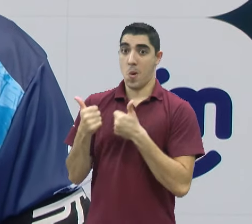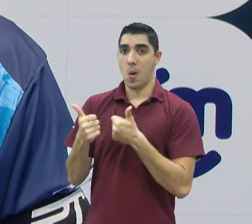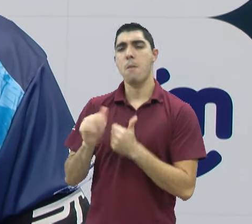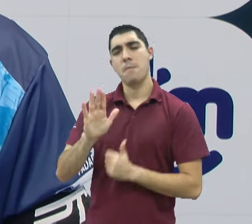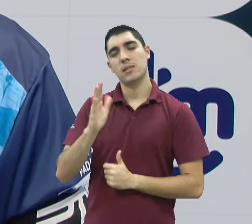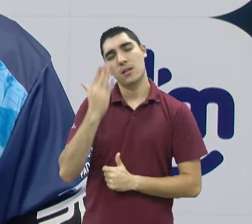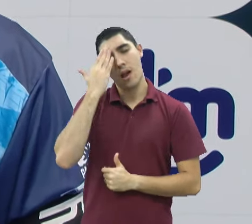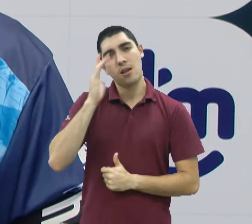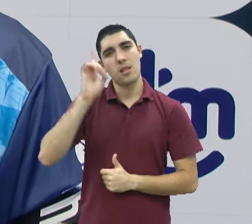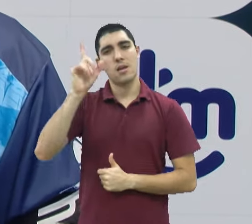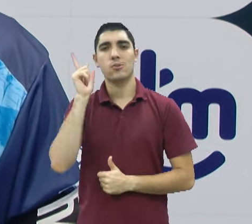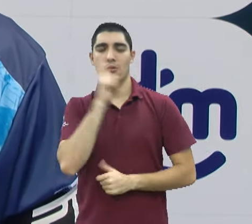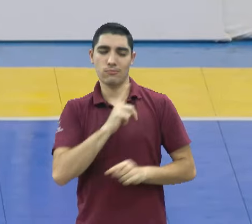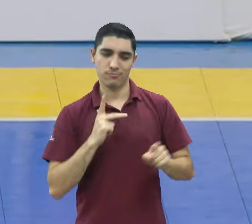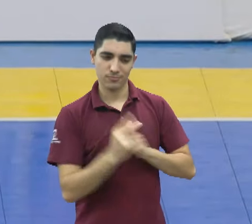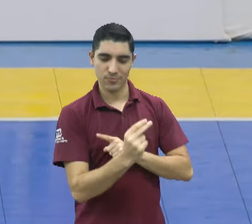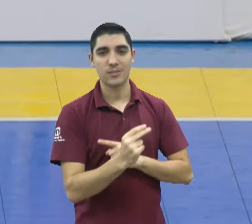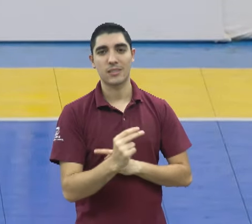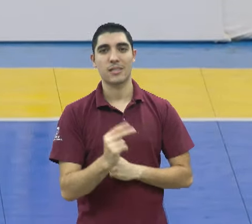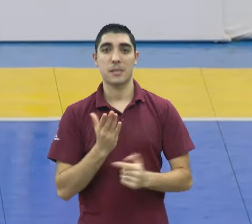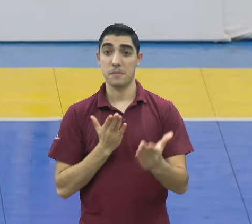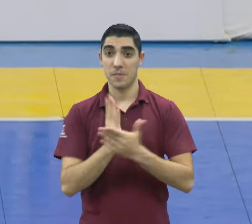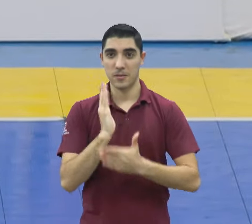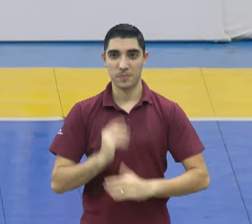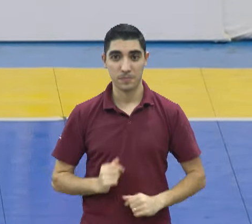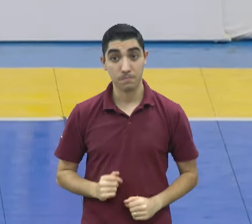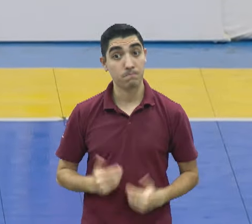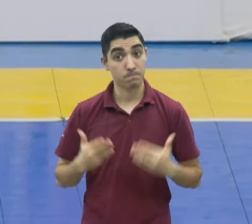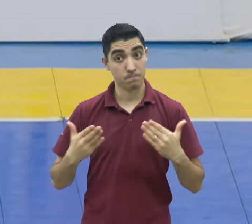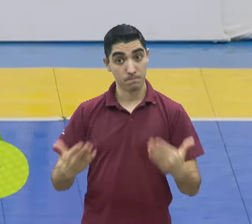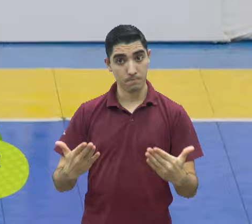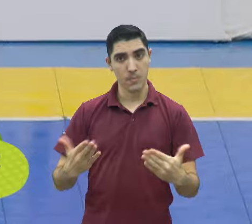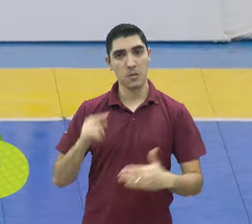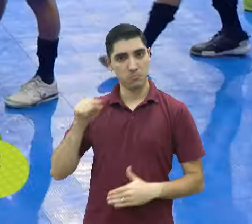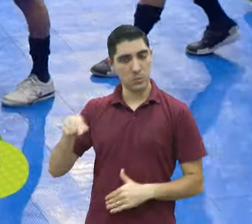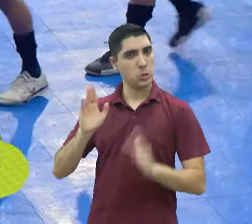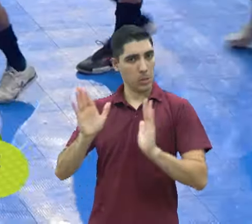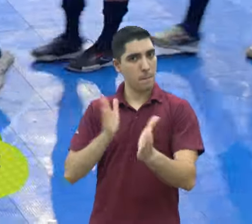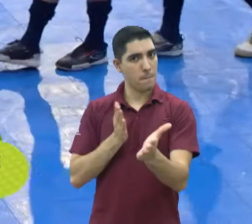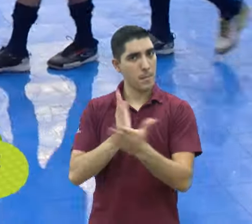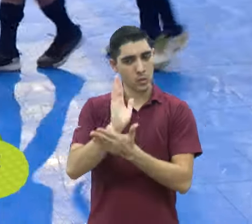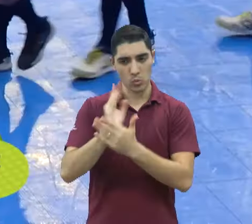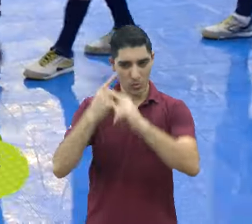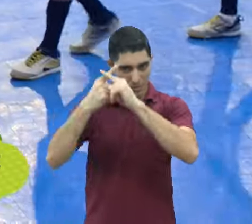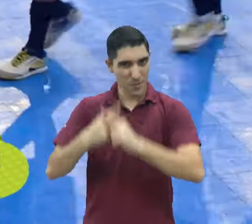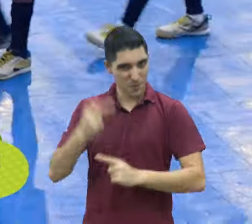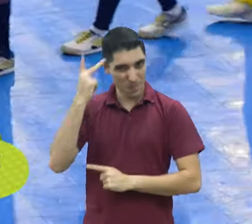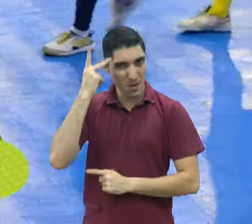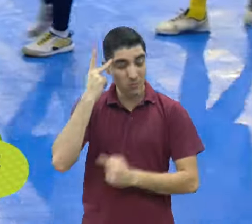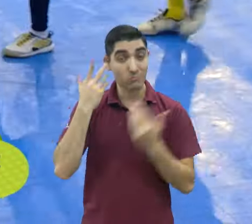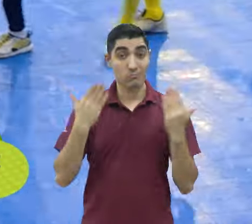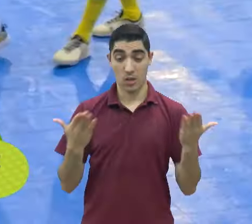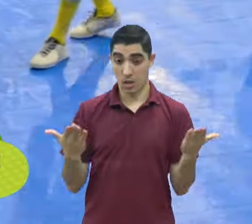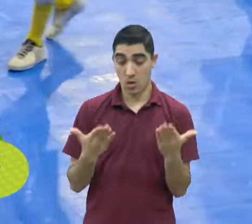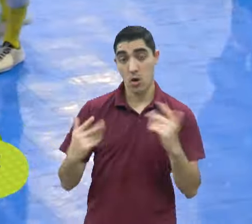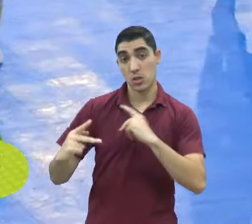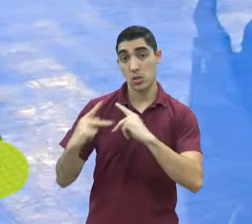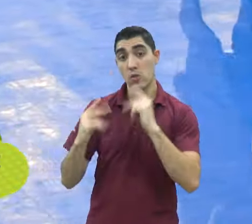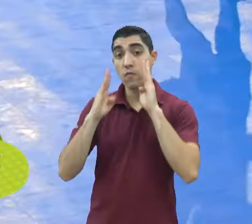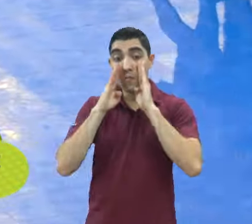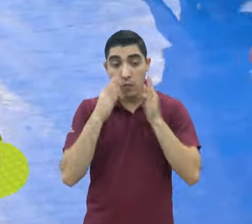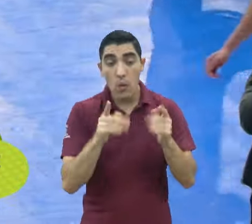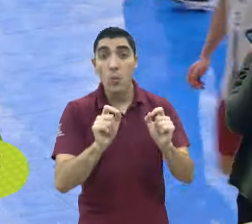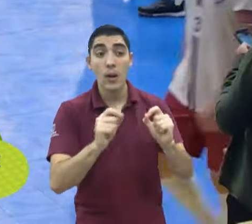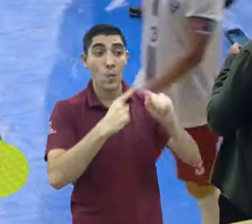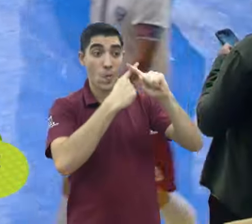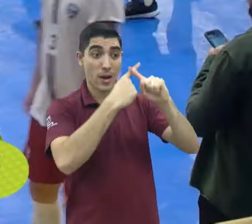resultado positivo e podemos passar de fase aí. Com a classificação confirmada no Paulista, agora o São José volta as atenções para a fase